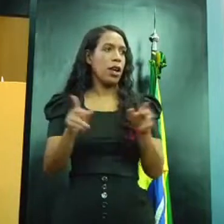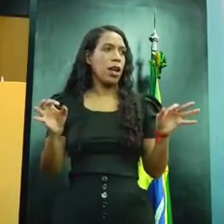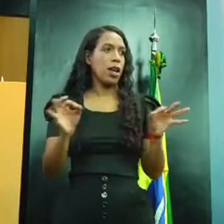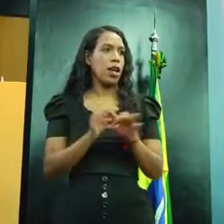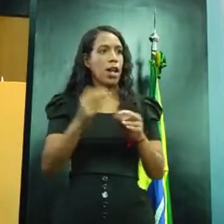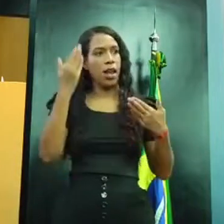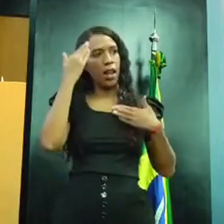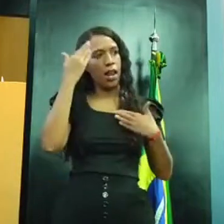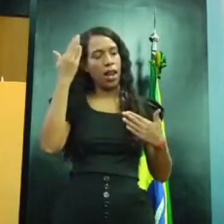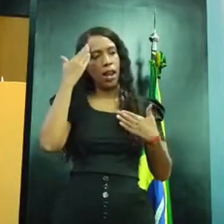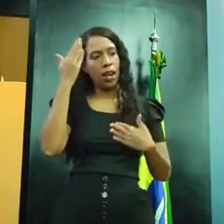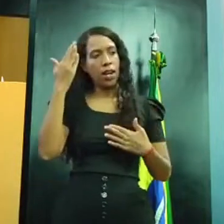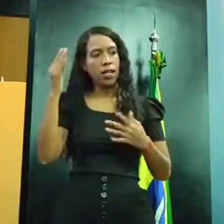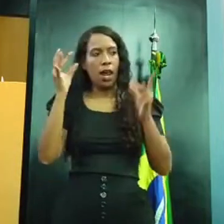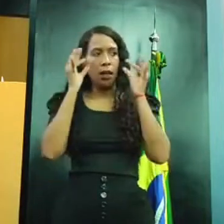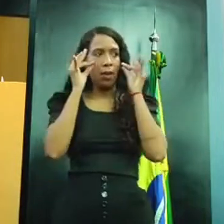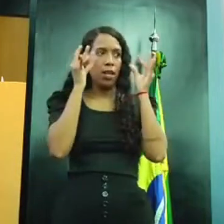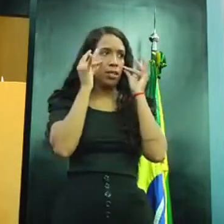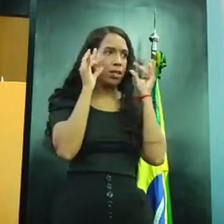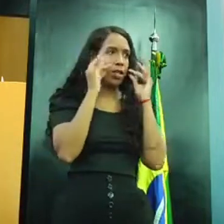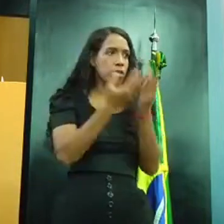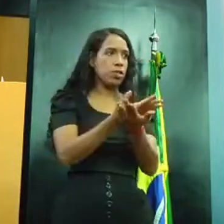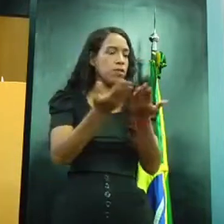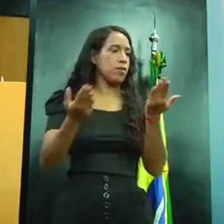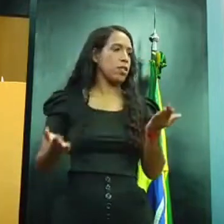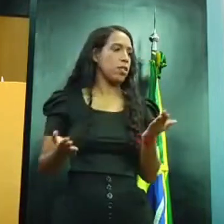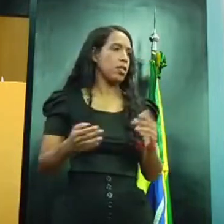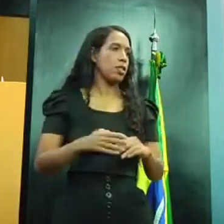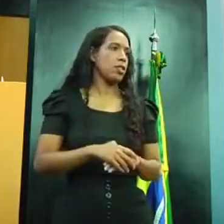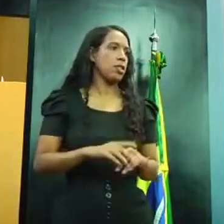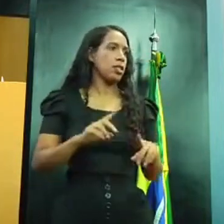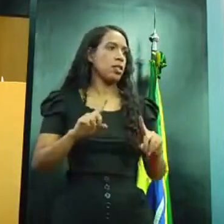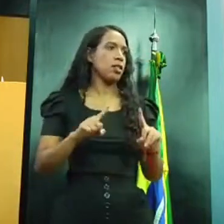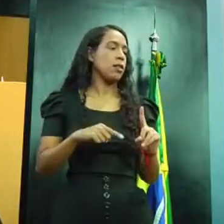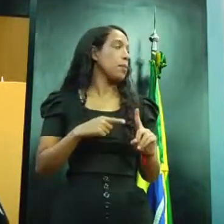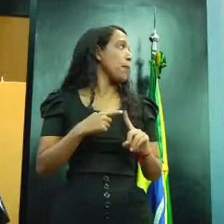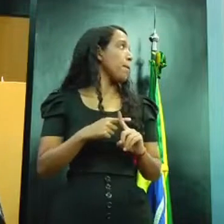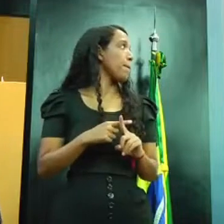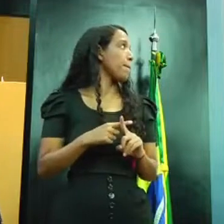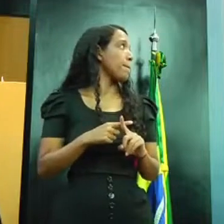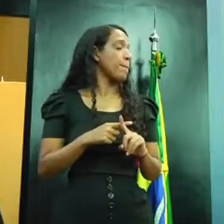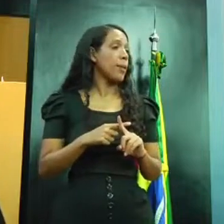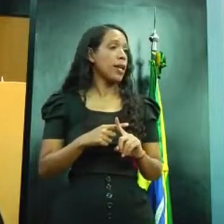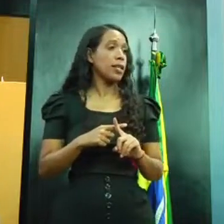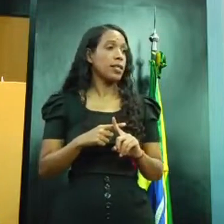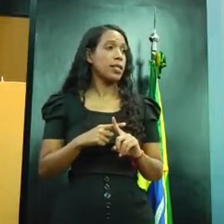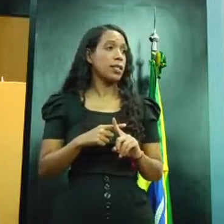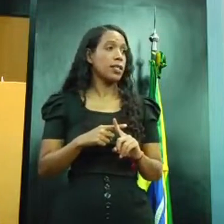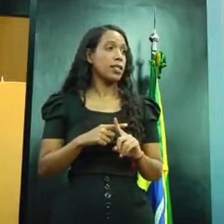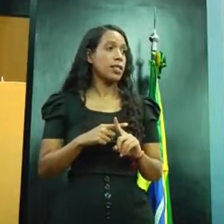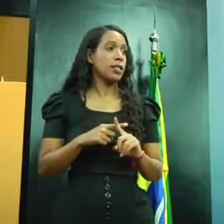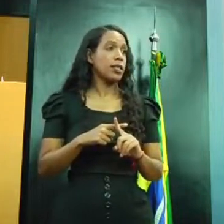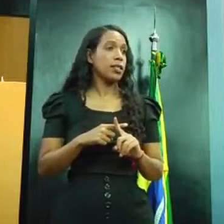terminar agradecendo muito a presença de todos aqui, mas enviando